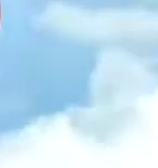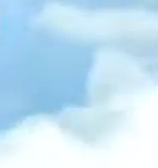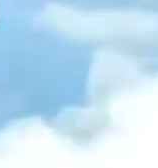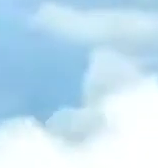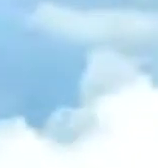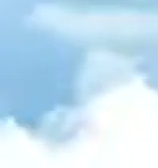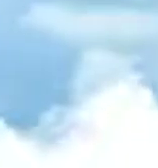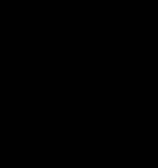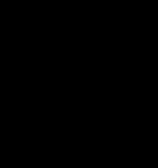Obrigado.